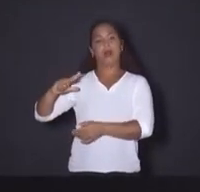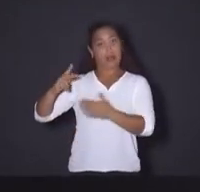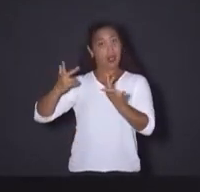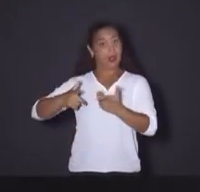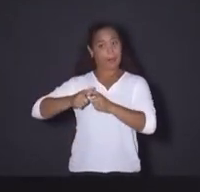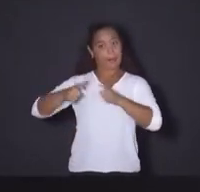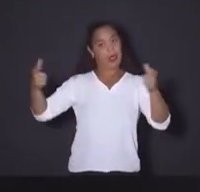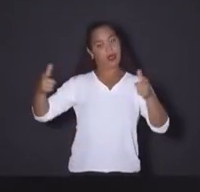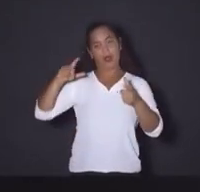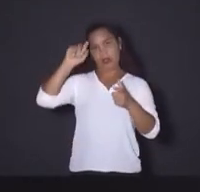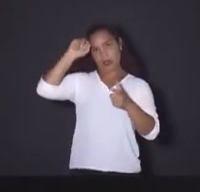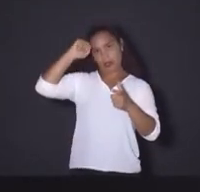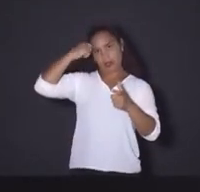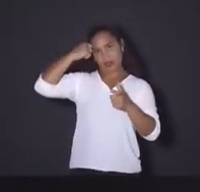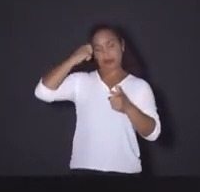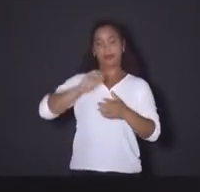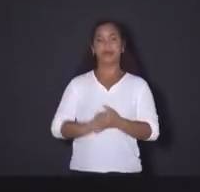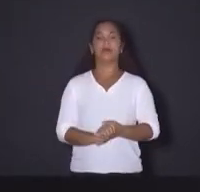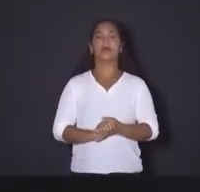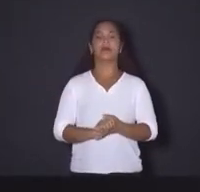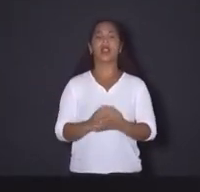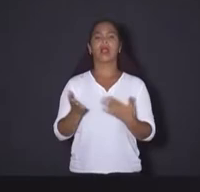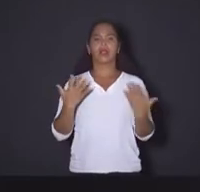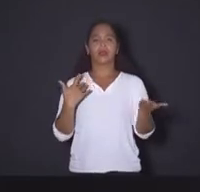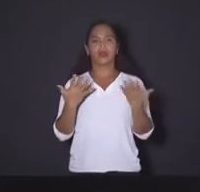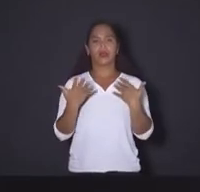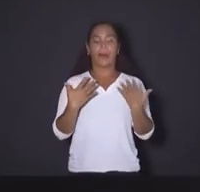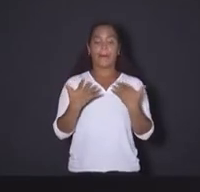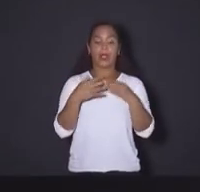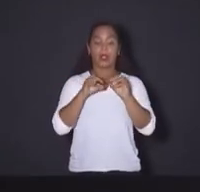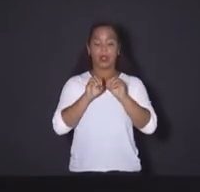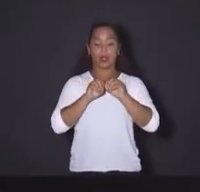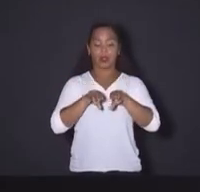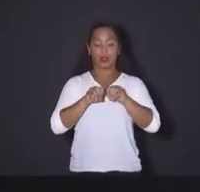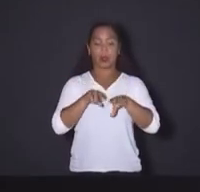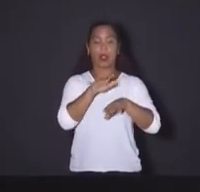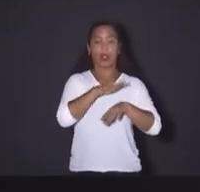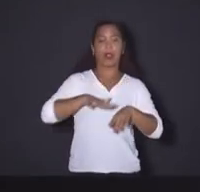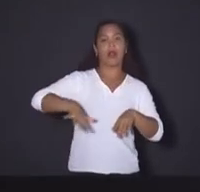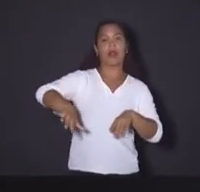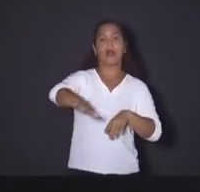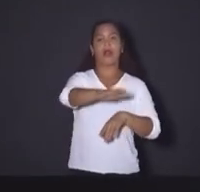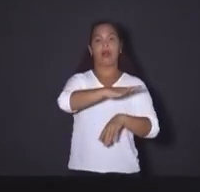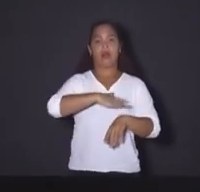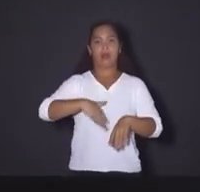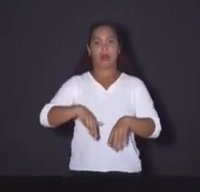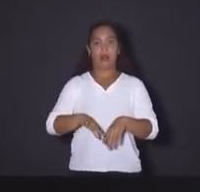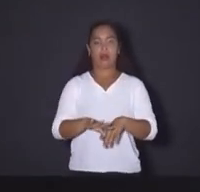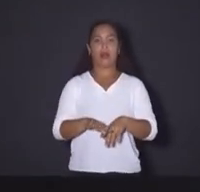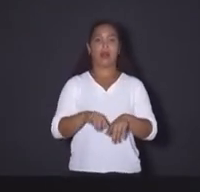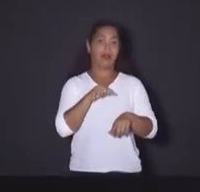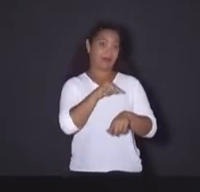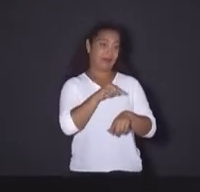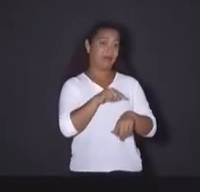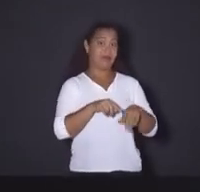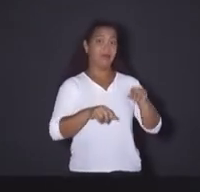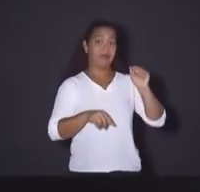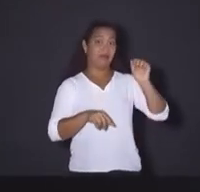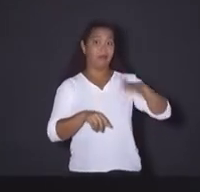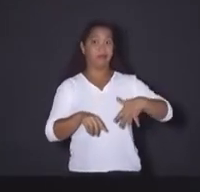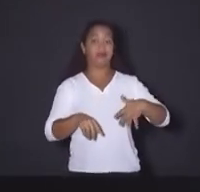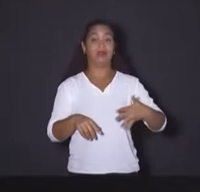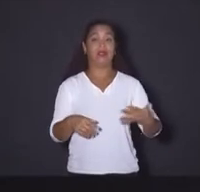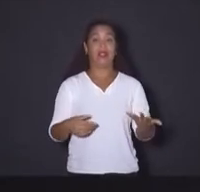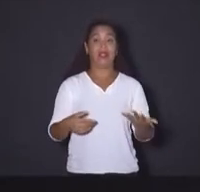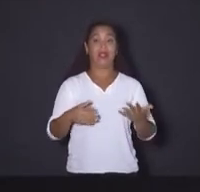negra. Certo? Então, quando a gente conversa em educação em espaços educativos, eu estou falando dessa educação sucateada. Eu estou falando do trabalho